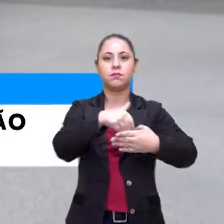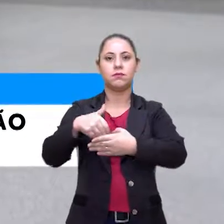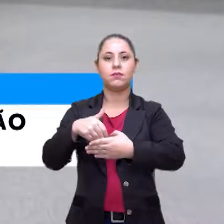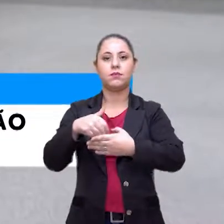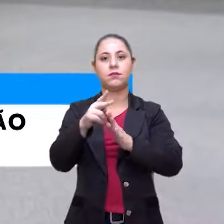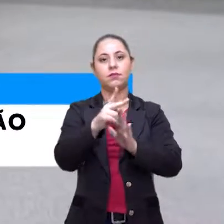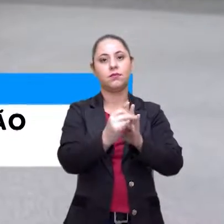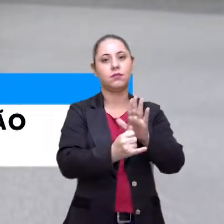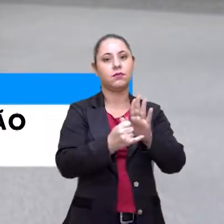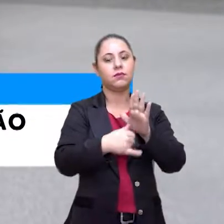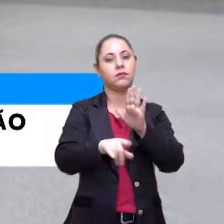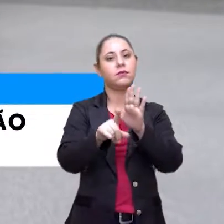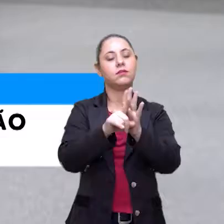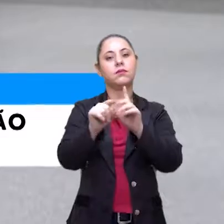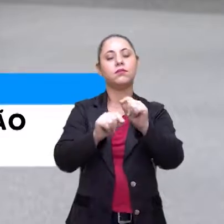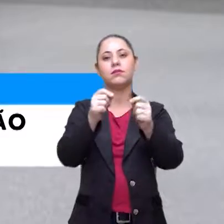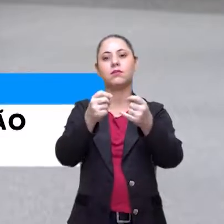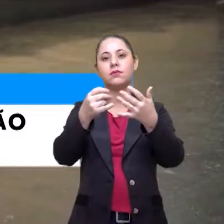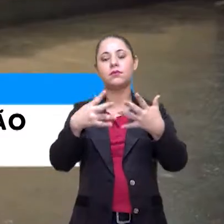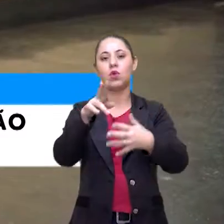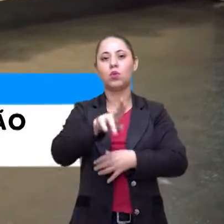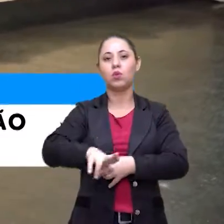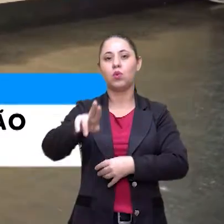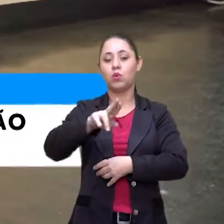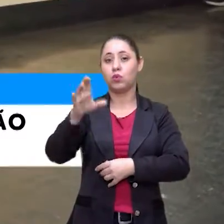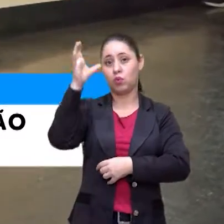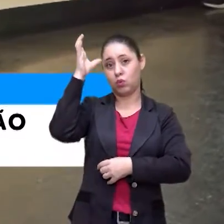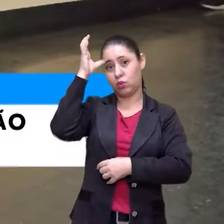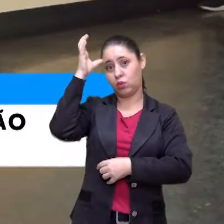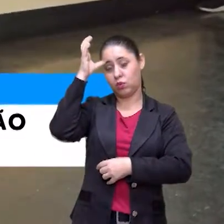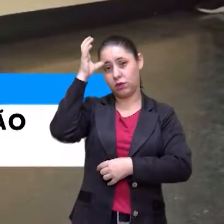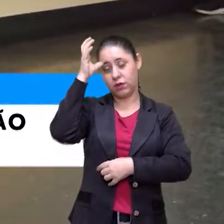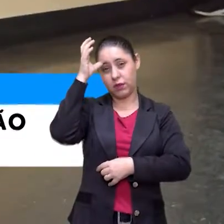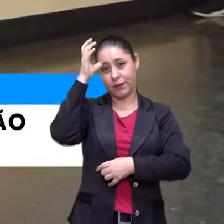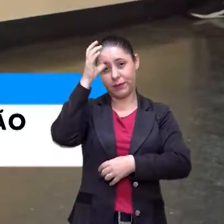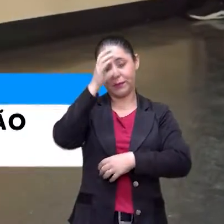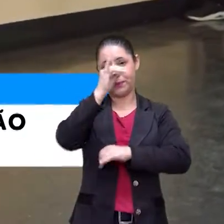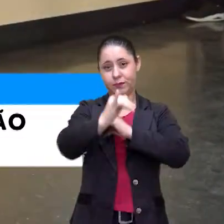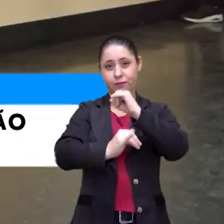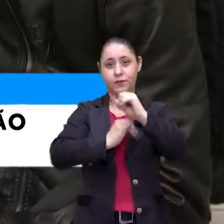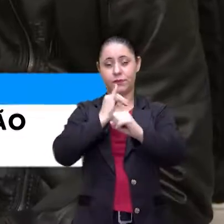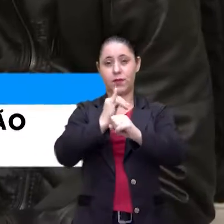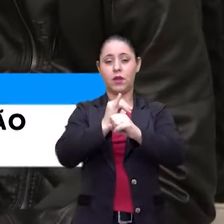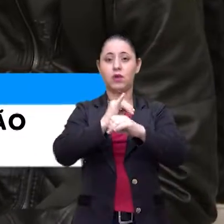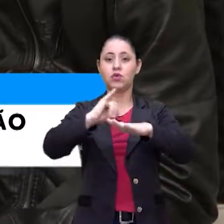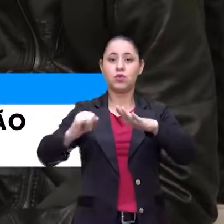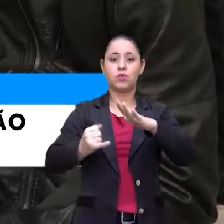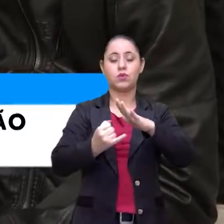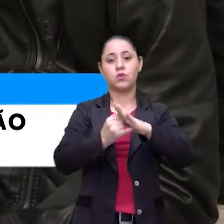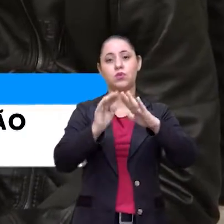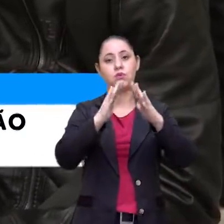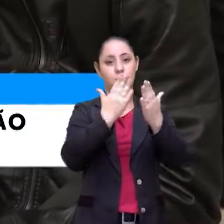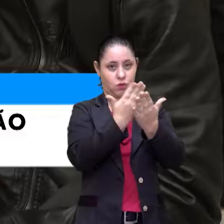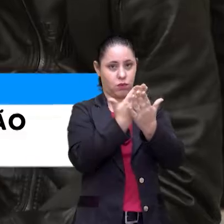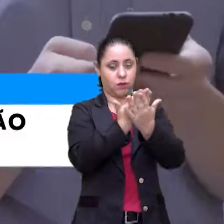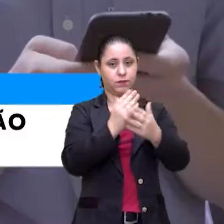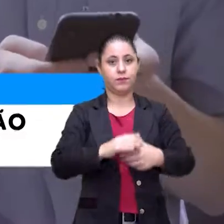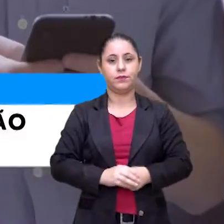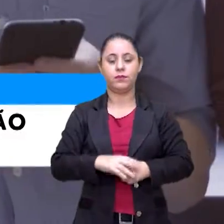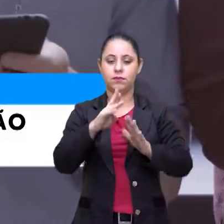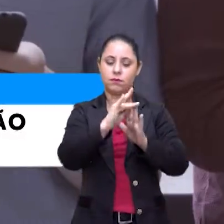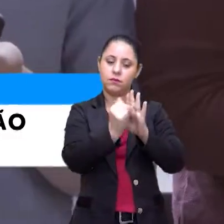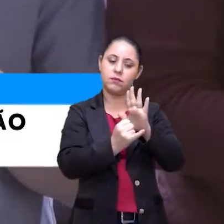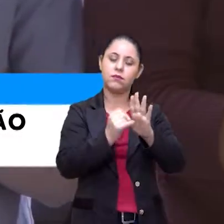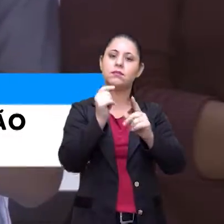parecer favorável ao projeto de lei que dispõe sobre o uso consciente de telas digitais nas instituições de ensino.